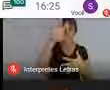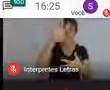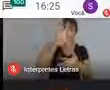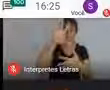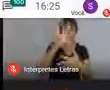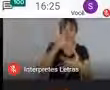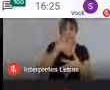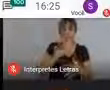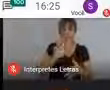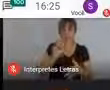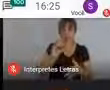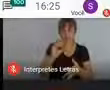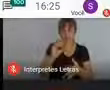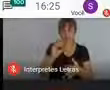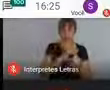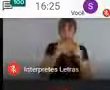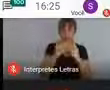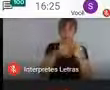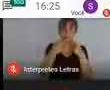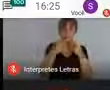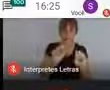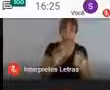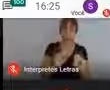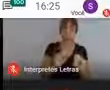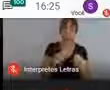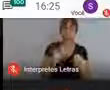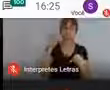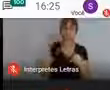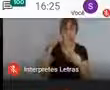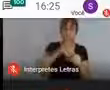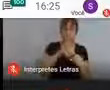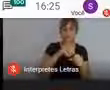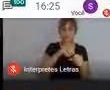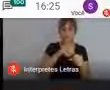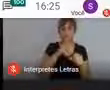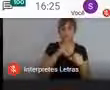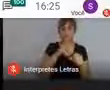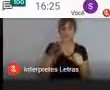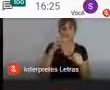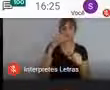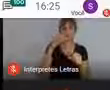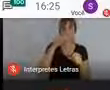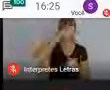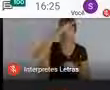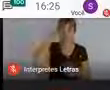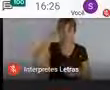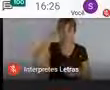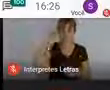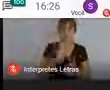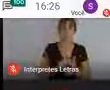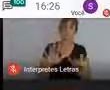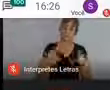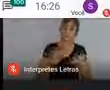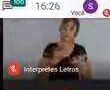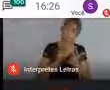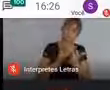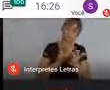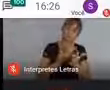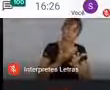as comunidades quilombolas amazônicas presentes na Amazônia. São estudos